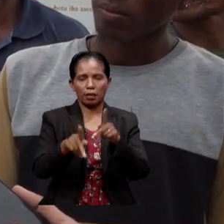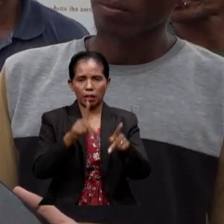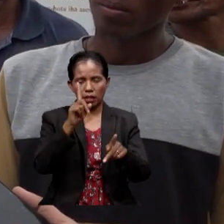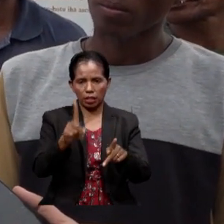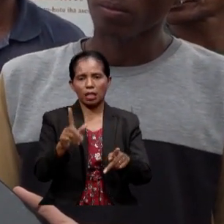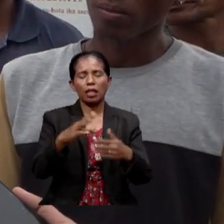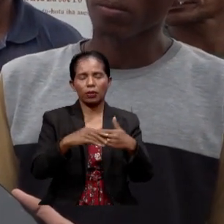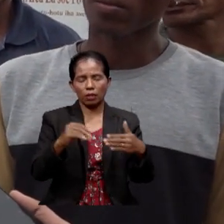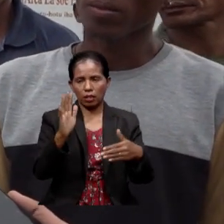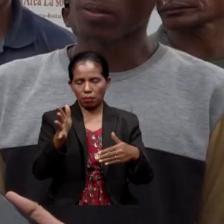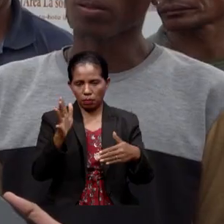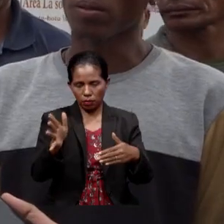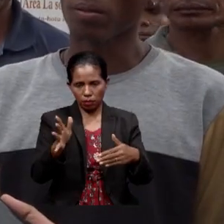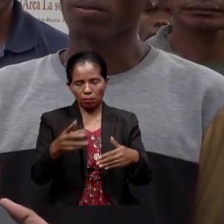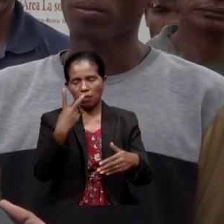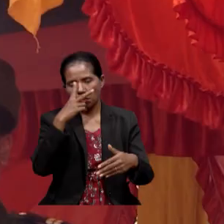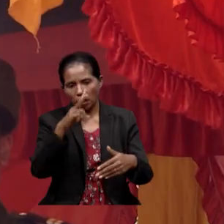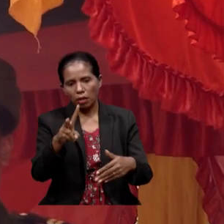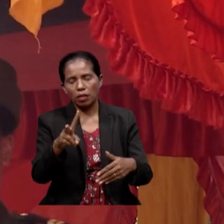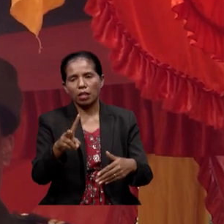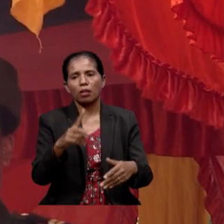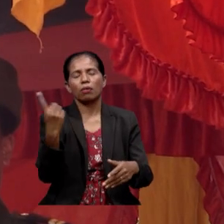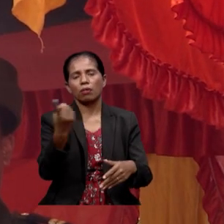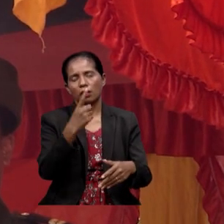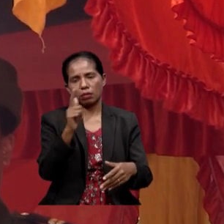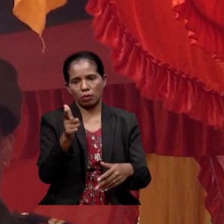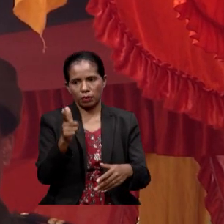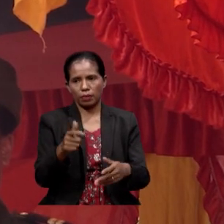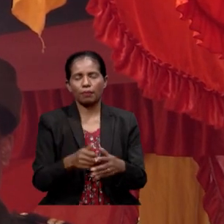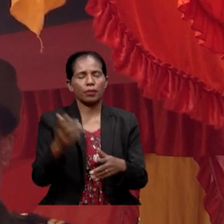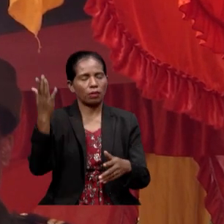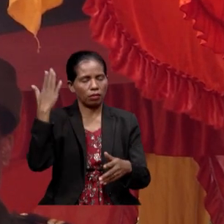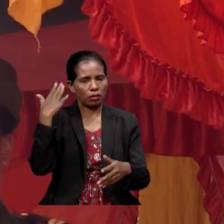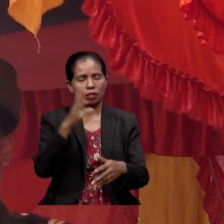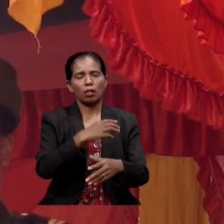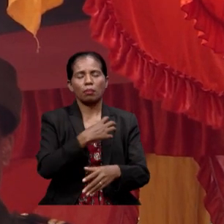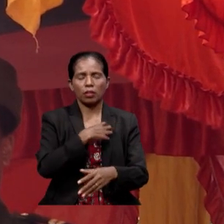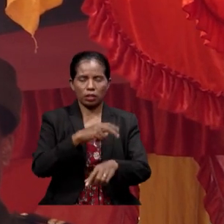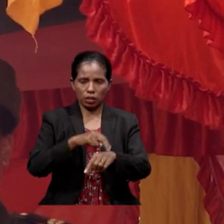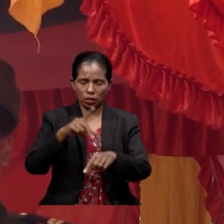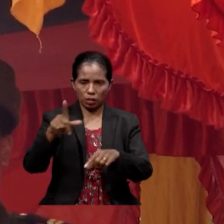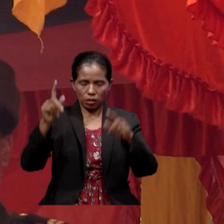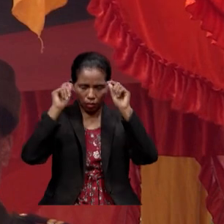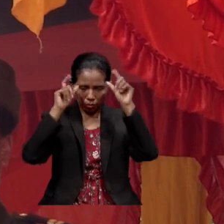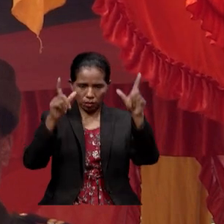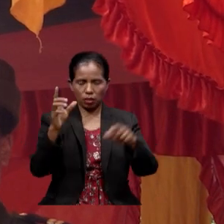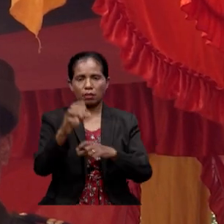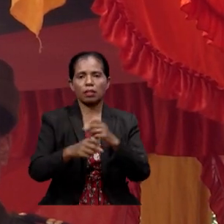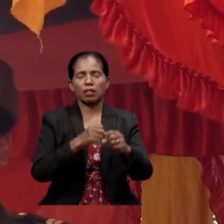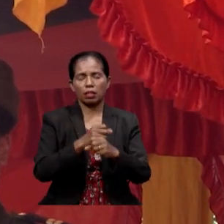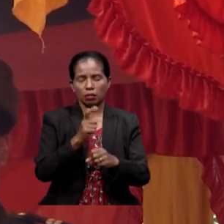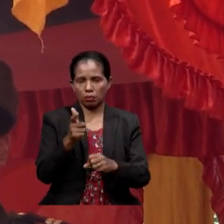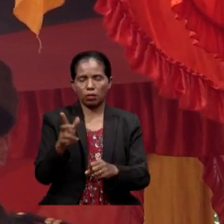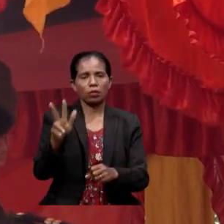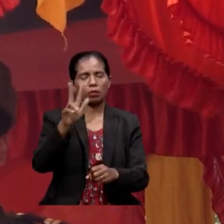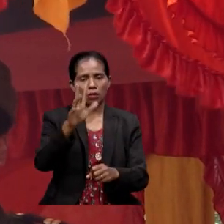né. Agora eu animato. Tá ligado? Antes ne i aniversario Polisi Nasional Timor Leste berala ruanu resintolu i edifisi